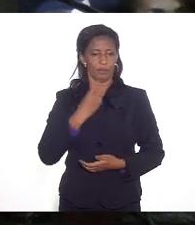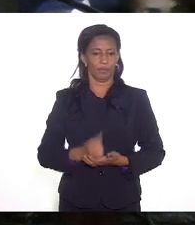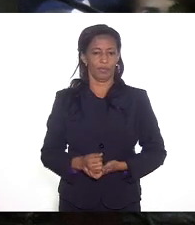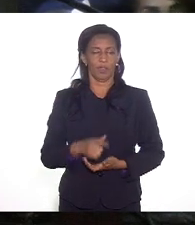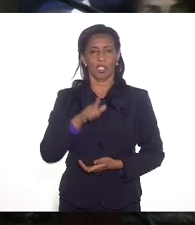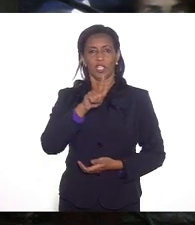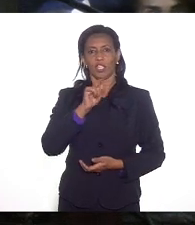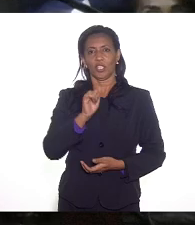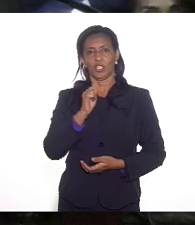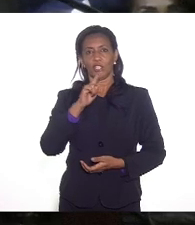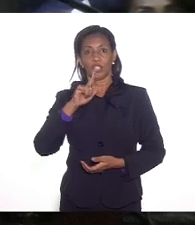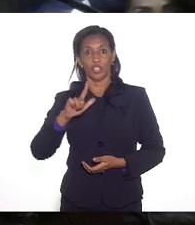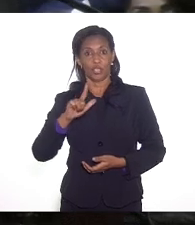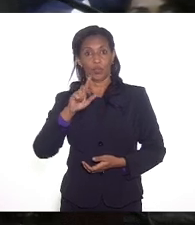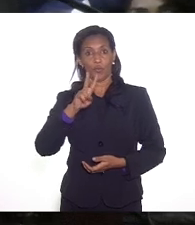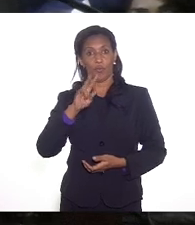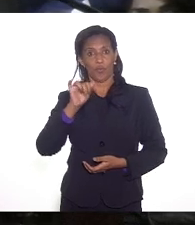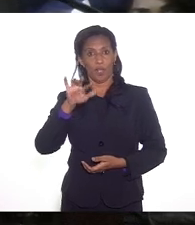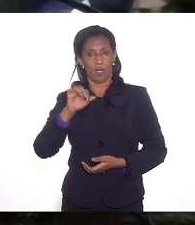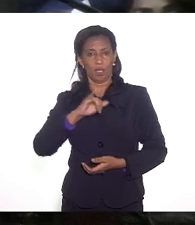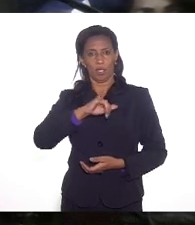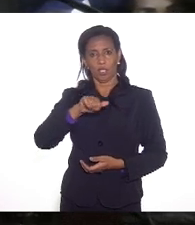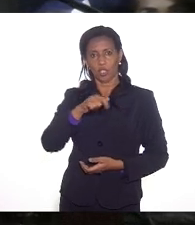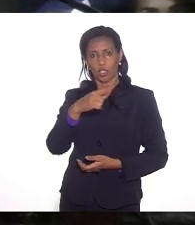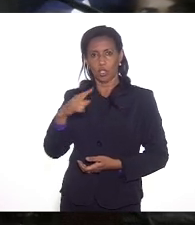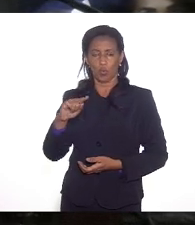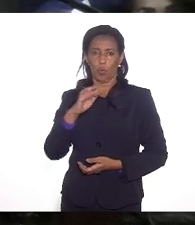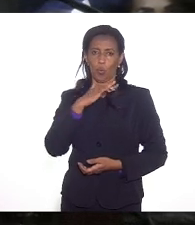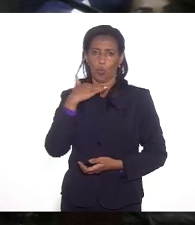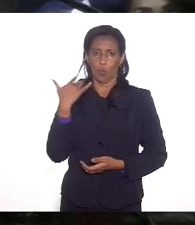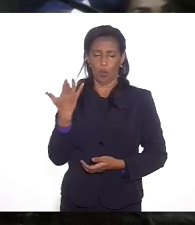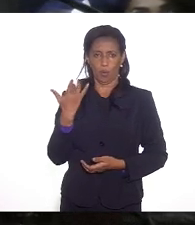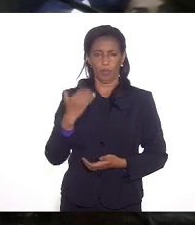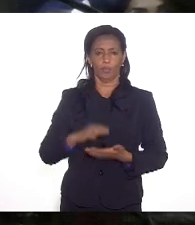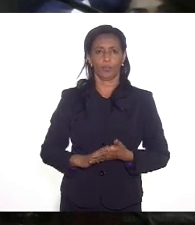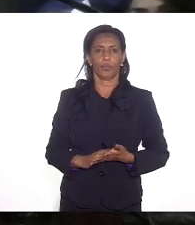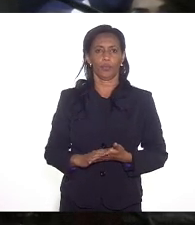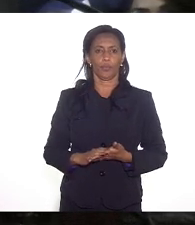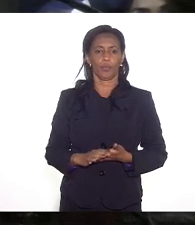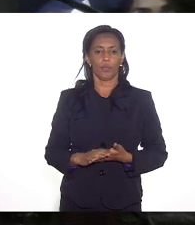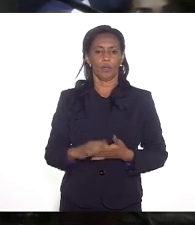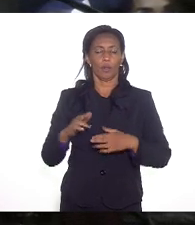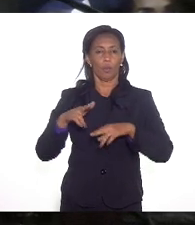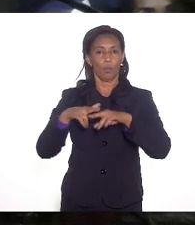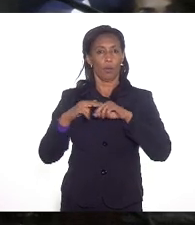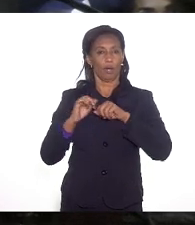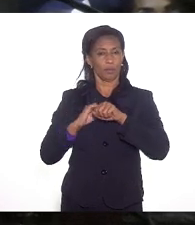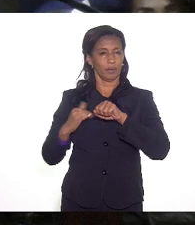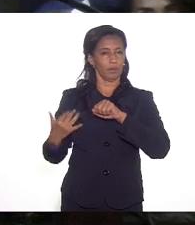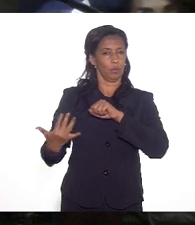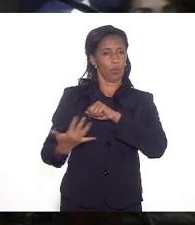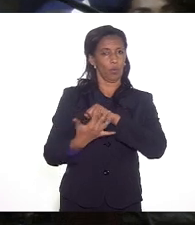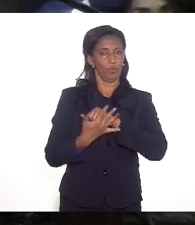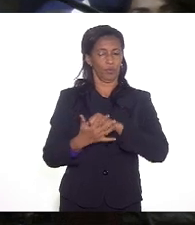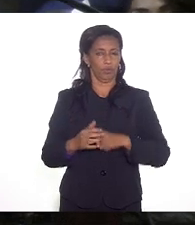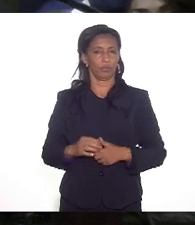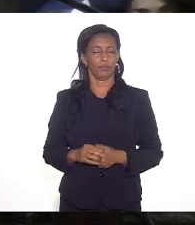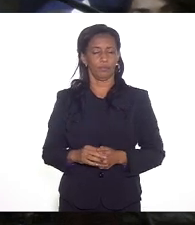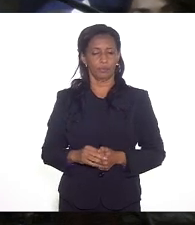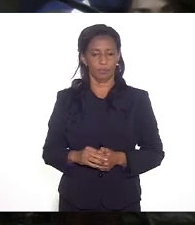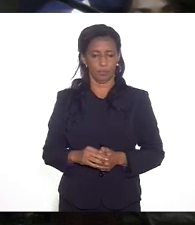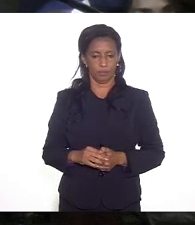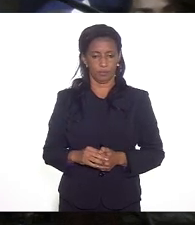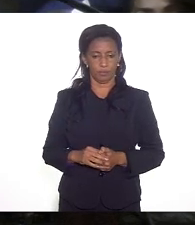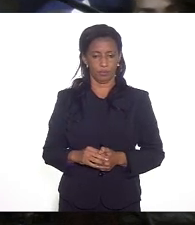Gil Viana e João Peixoto que nos deixaram infelizmente através dessa doença tão terrível covid-19